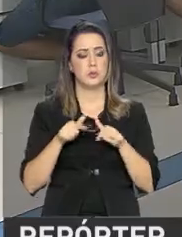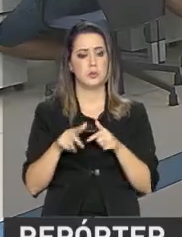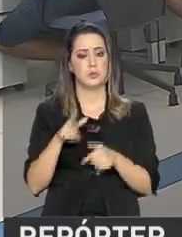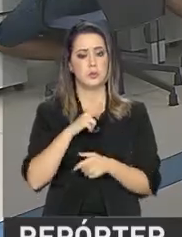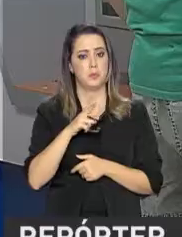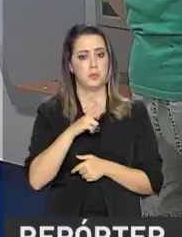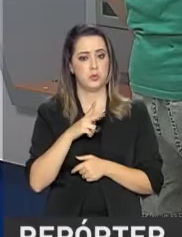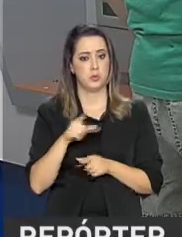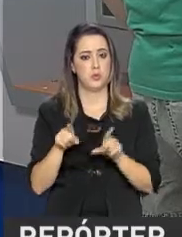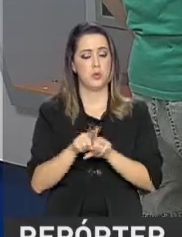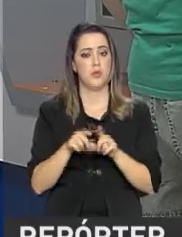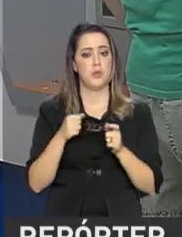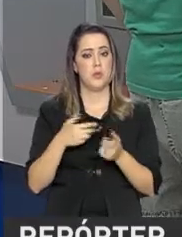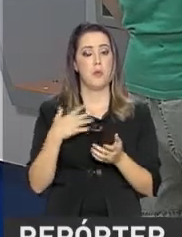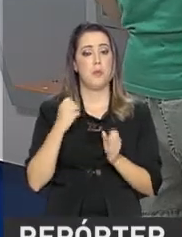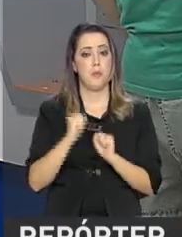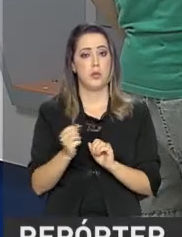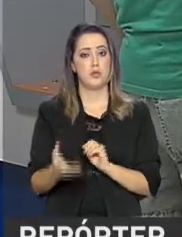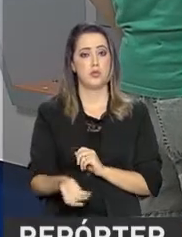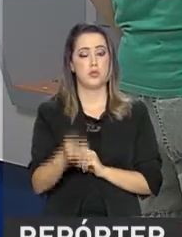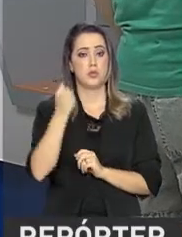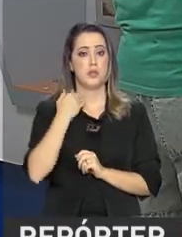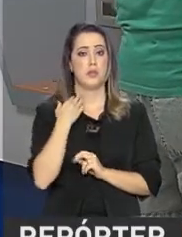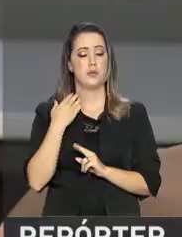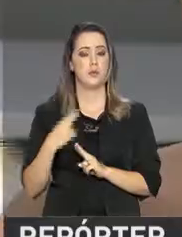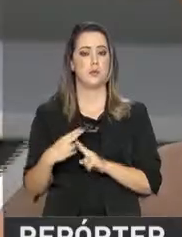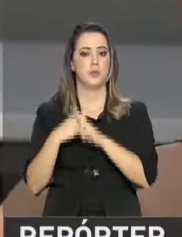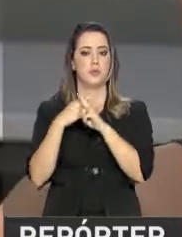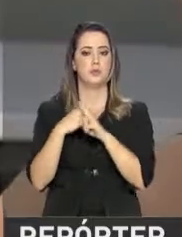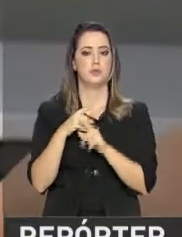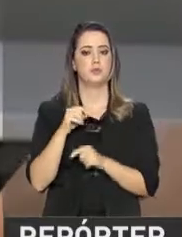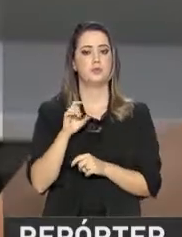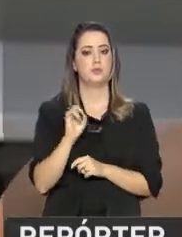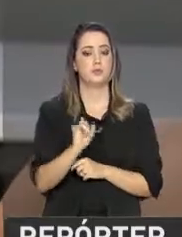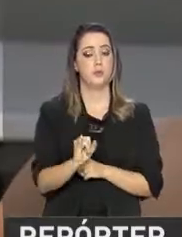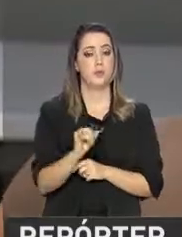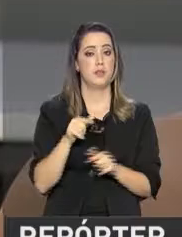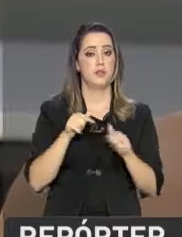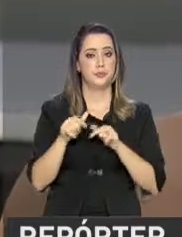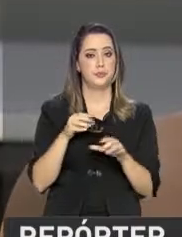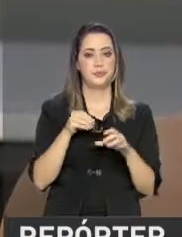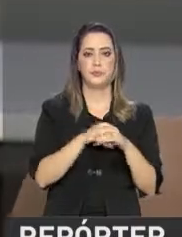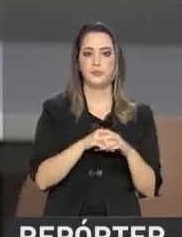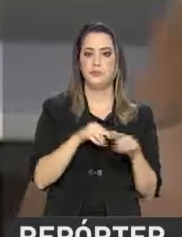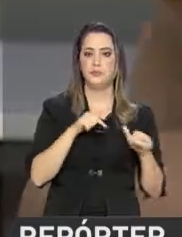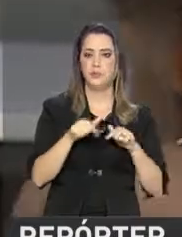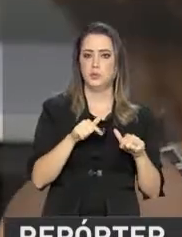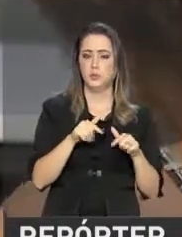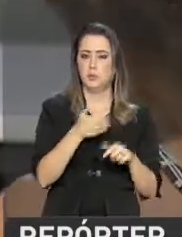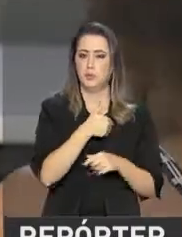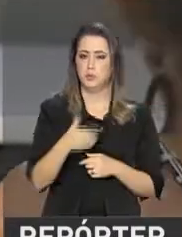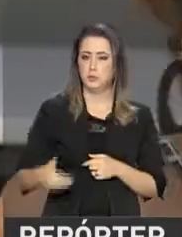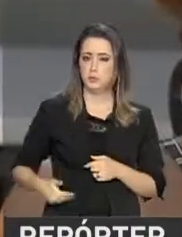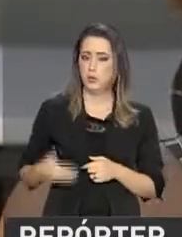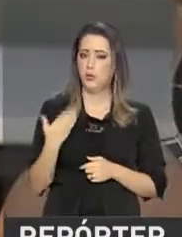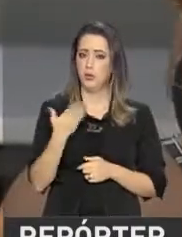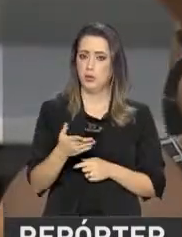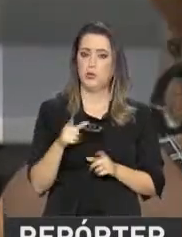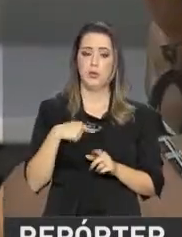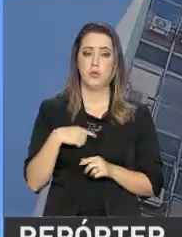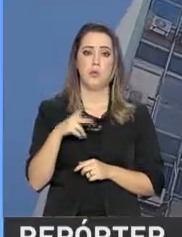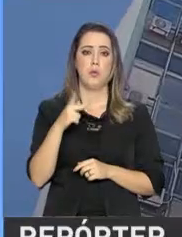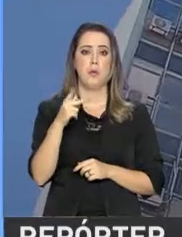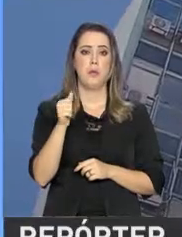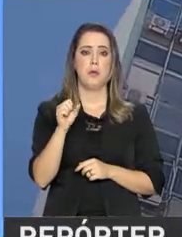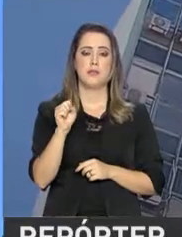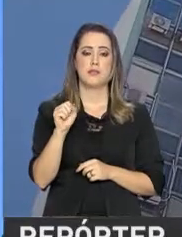benefício do pis deve ser sacado na caixa econômica federal já para o empregado do setor público o saque das cotas do pasep